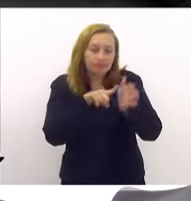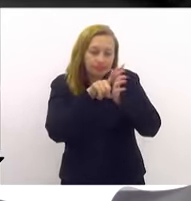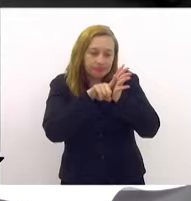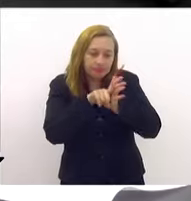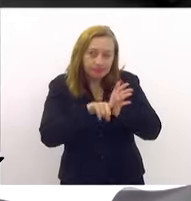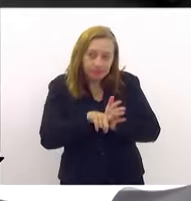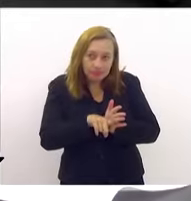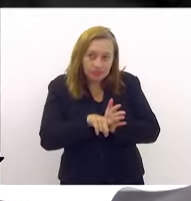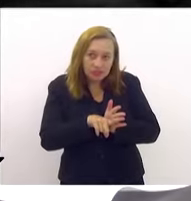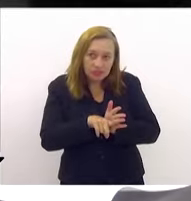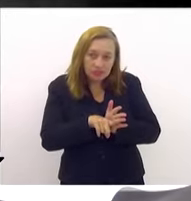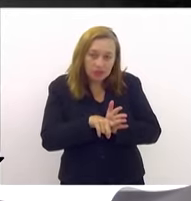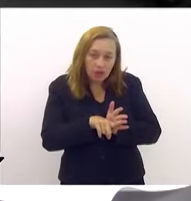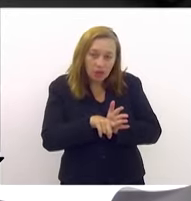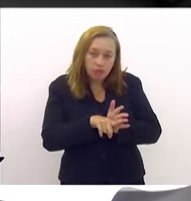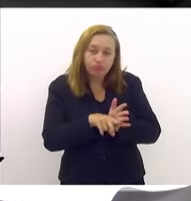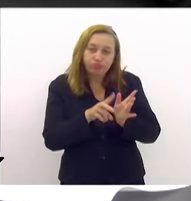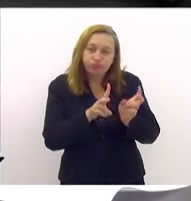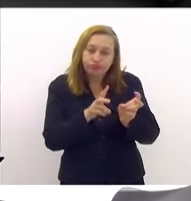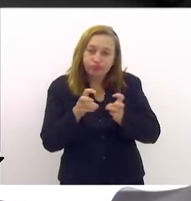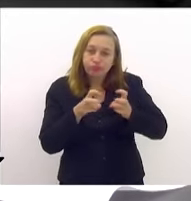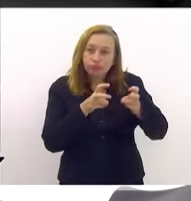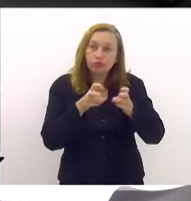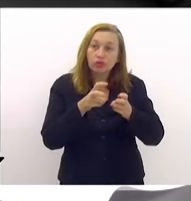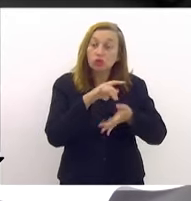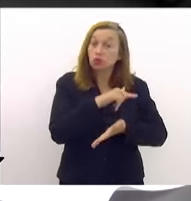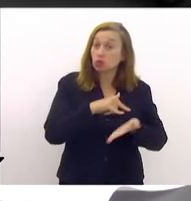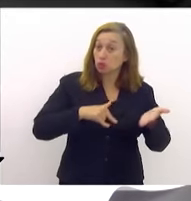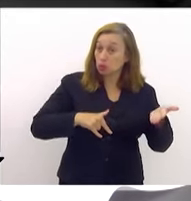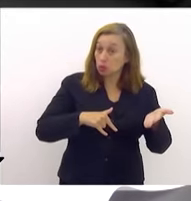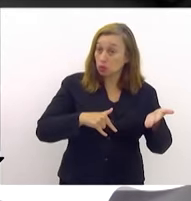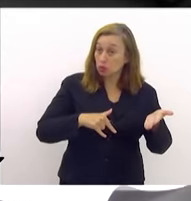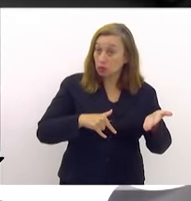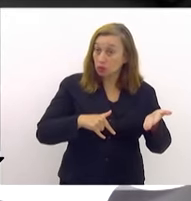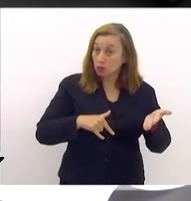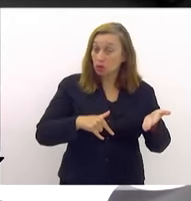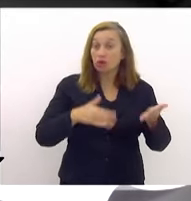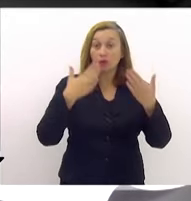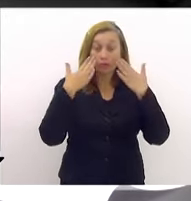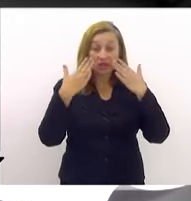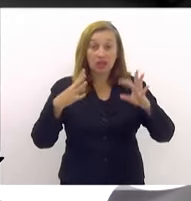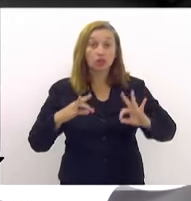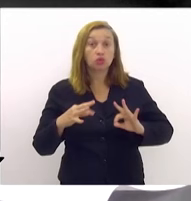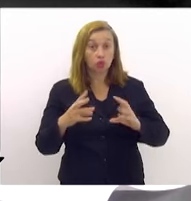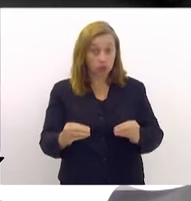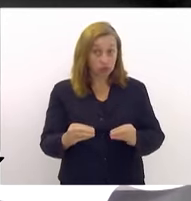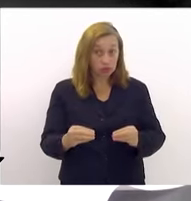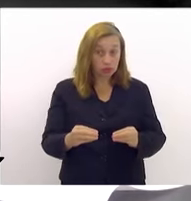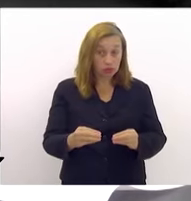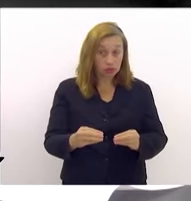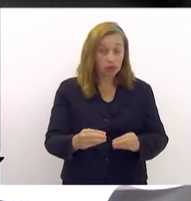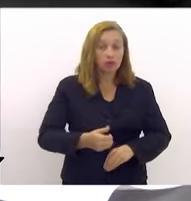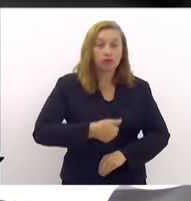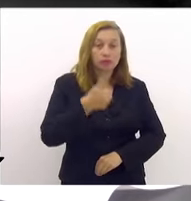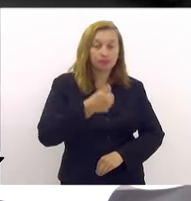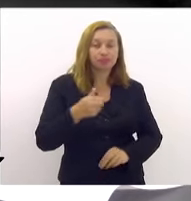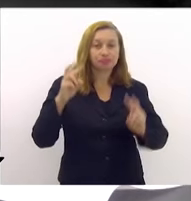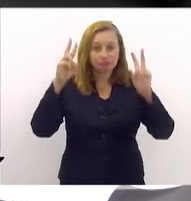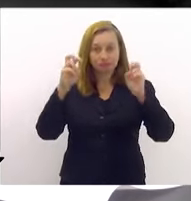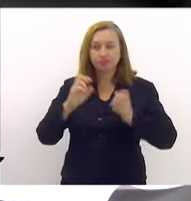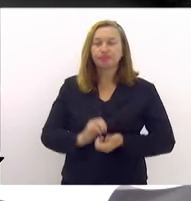bem deverá, né? Deverá verificar se os documentos formais foram apresentados. Bom, essa é a primeira